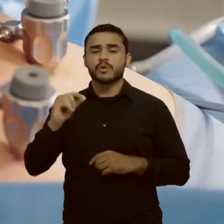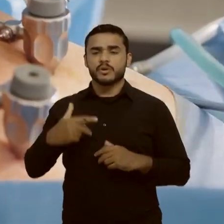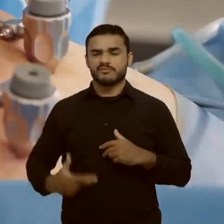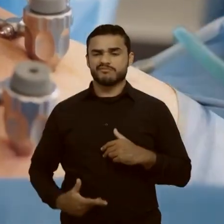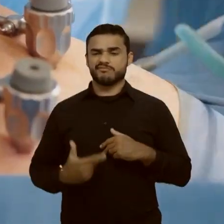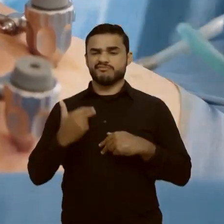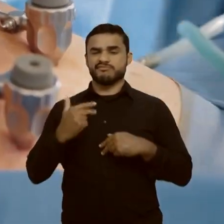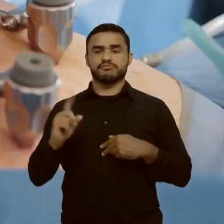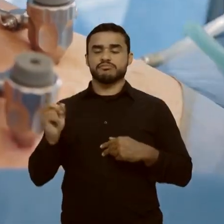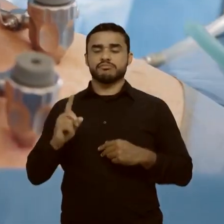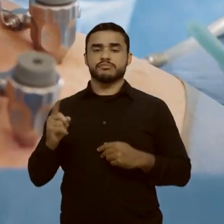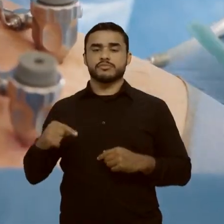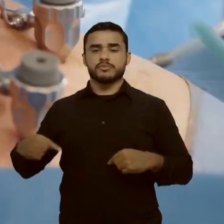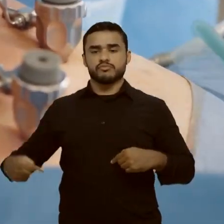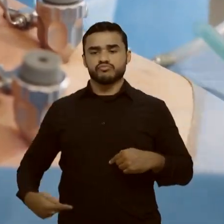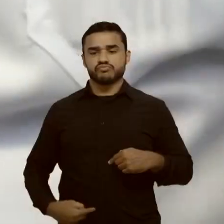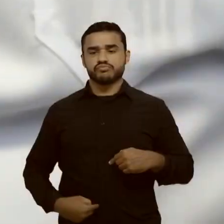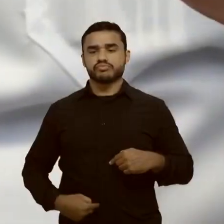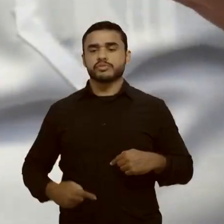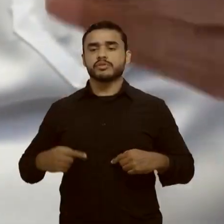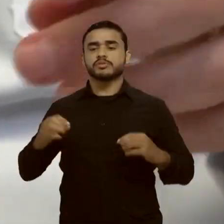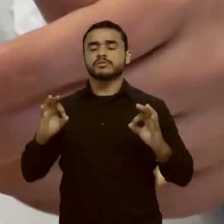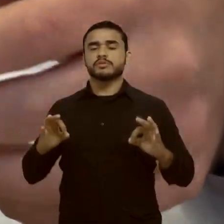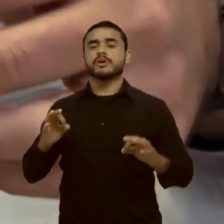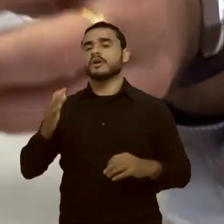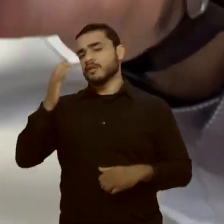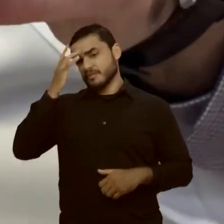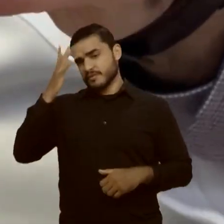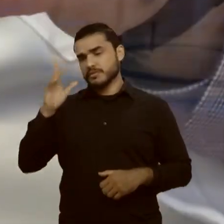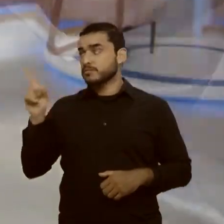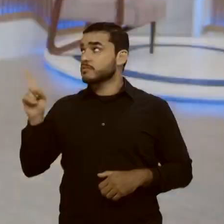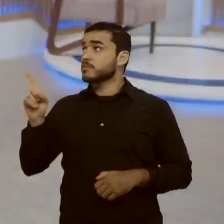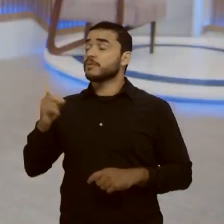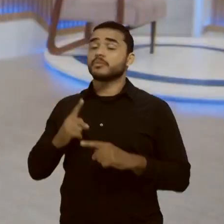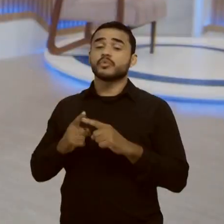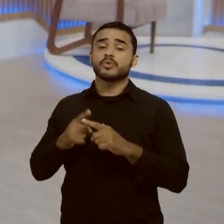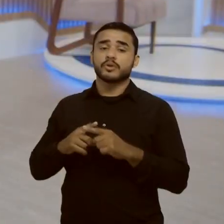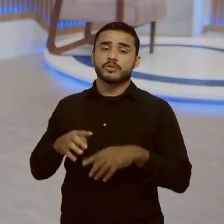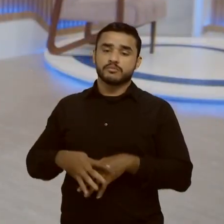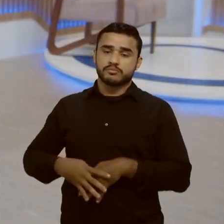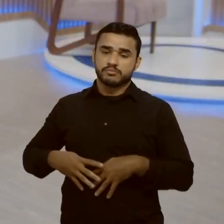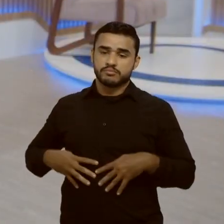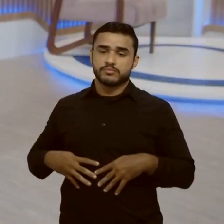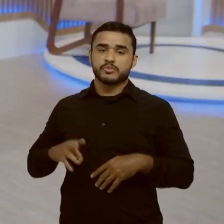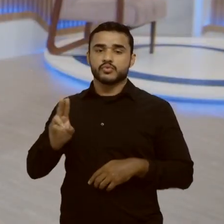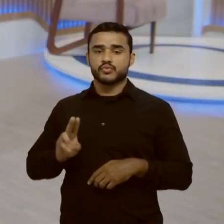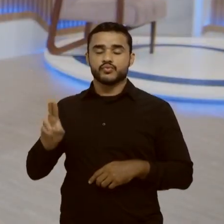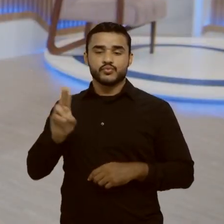bem importantes. Uma efetividade bem maior hoje em dia, muito por causa das telas.